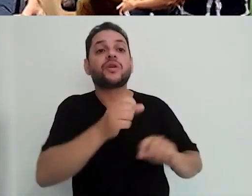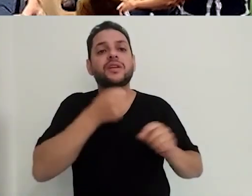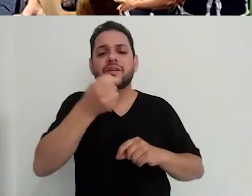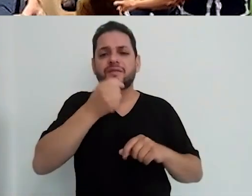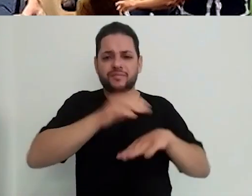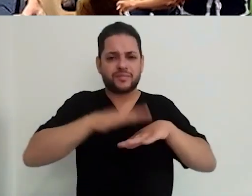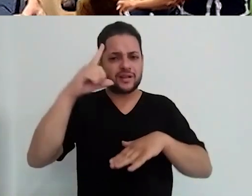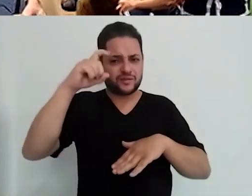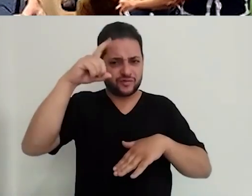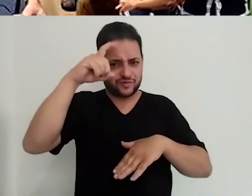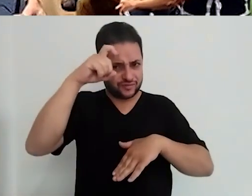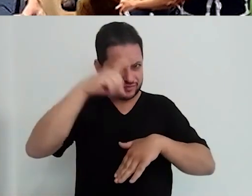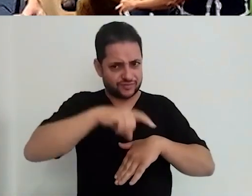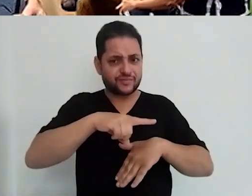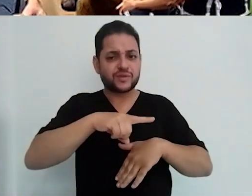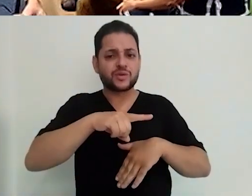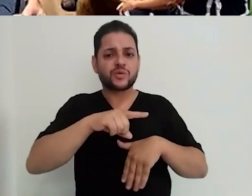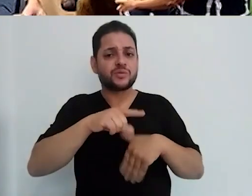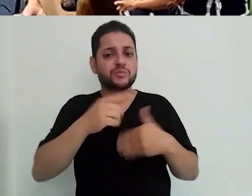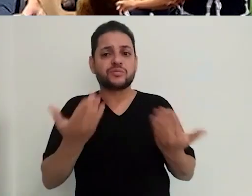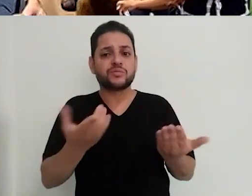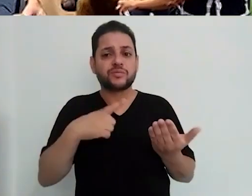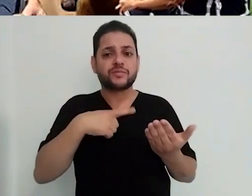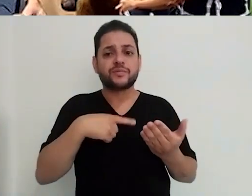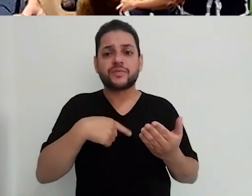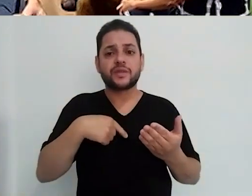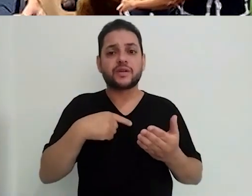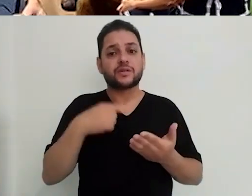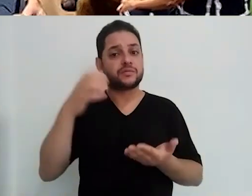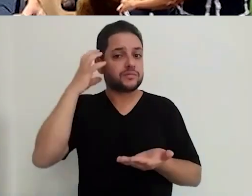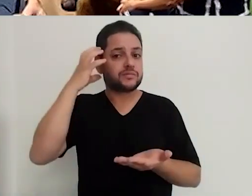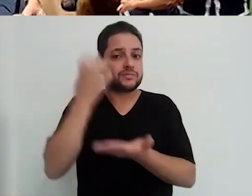de fazer, considerando os dois podcasts?